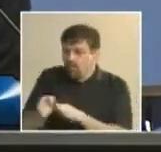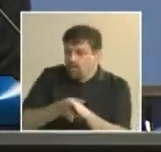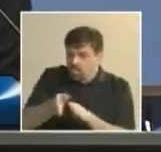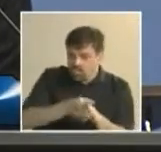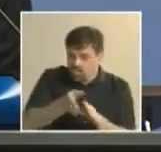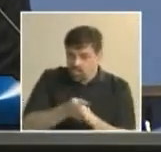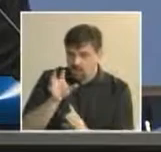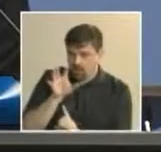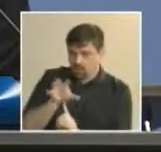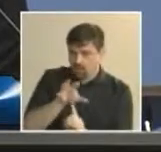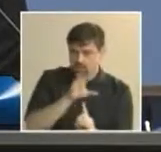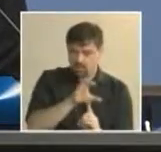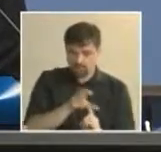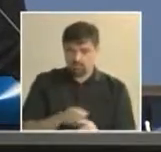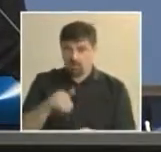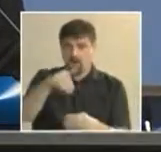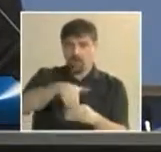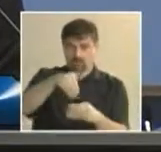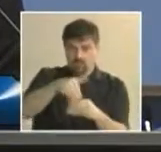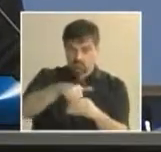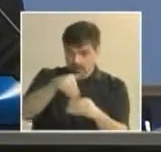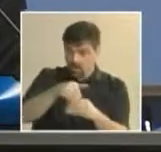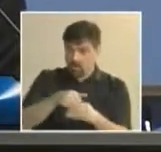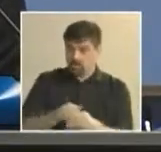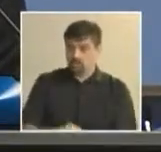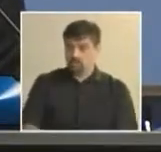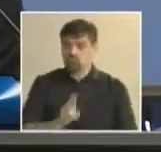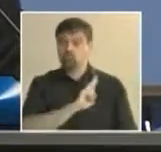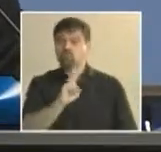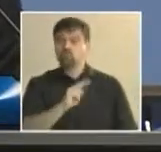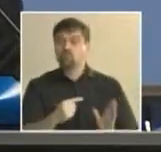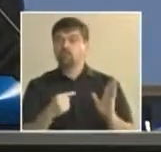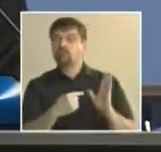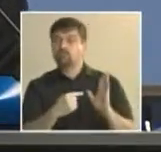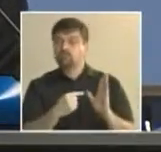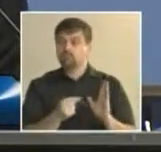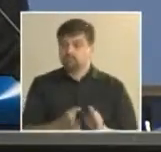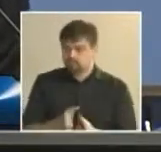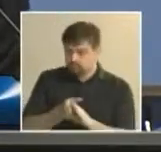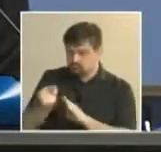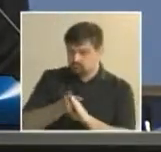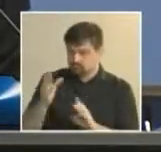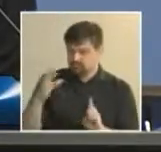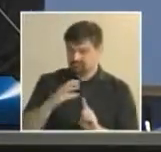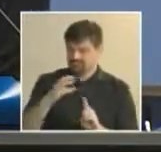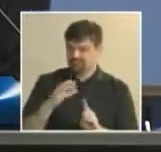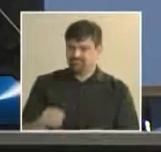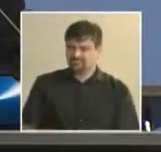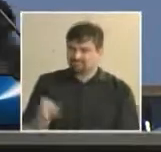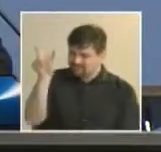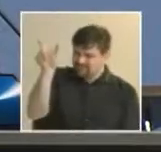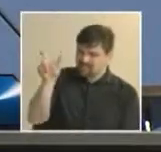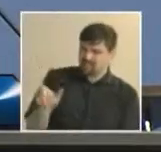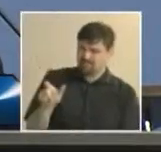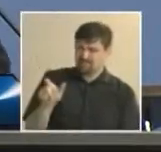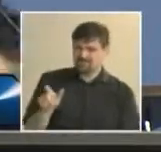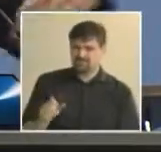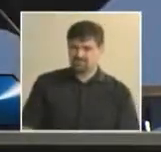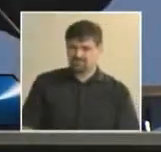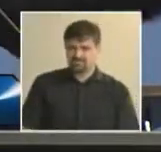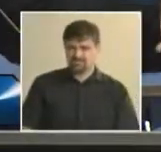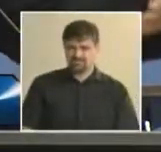cuma mentalidade atrasada de outros tempos achando que a lei eleitoral